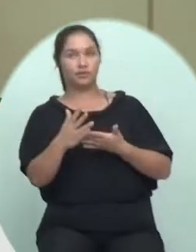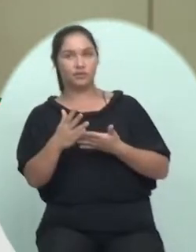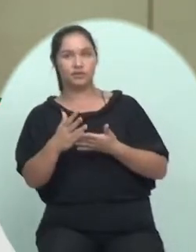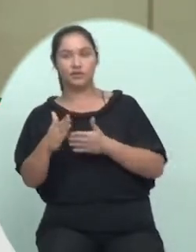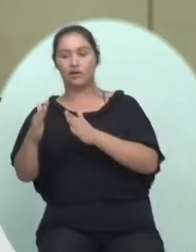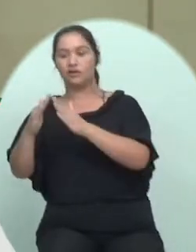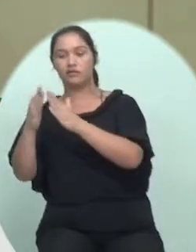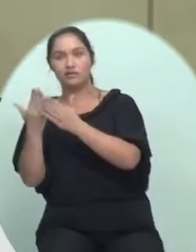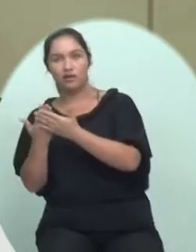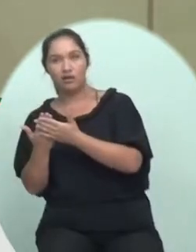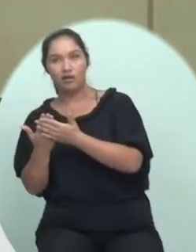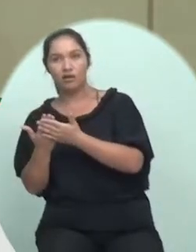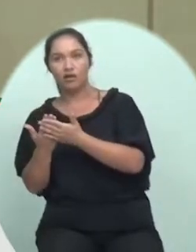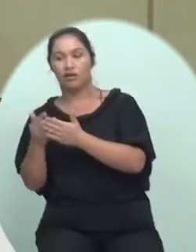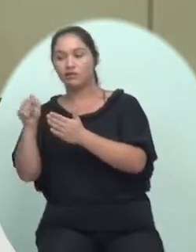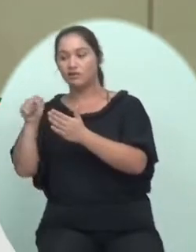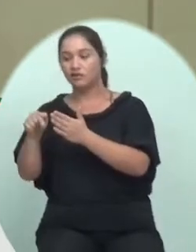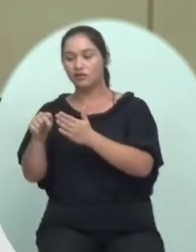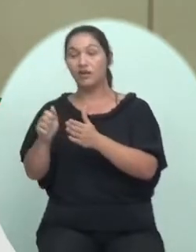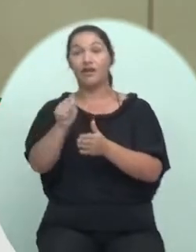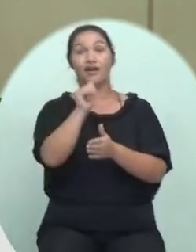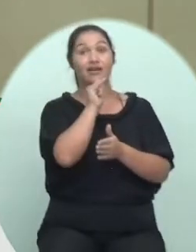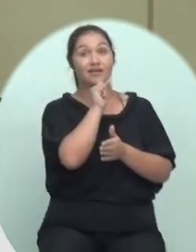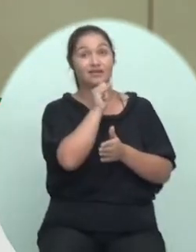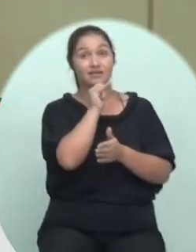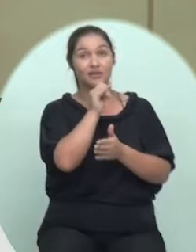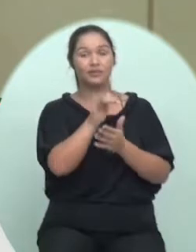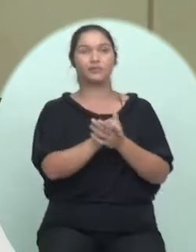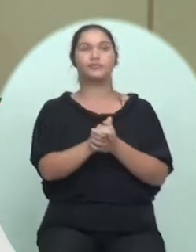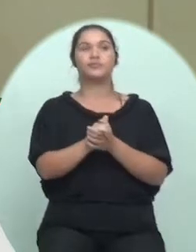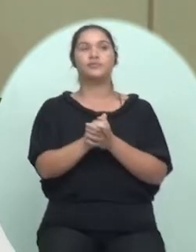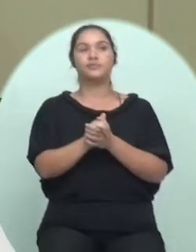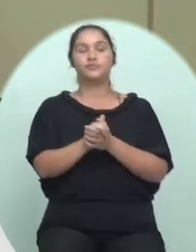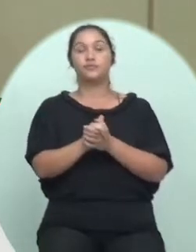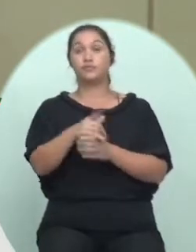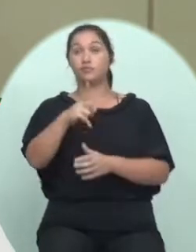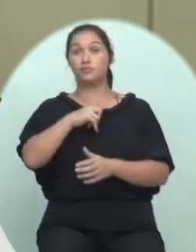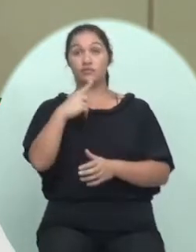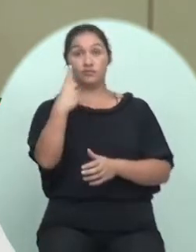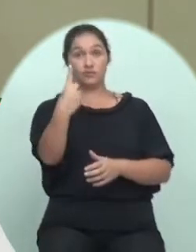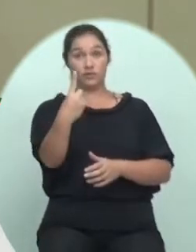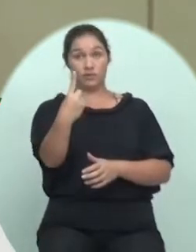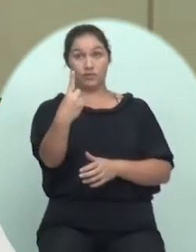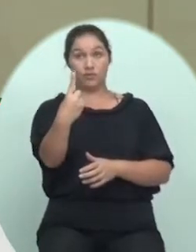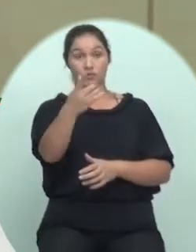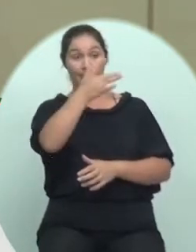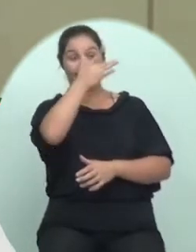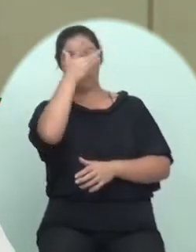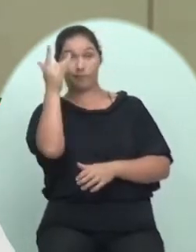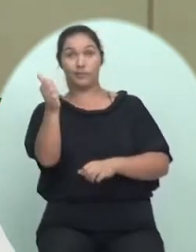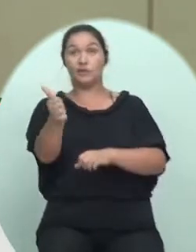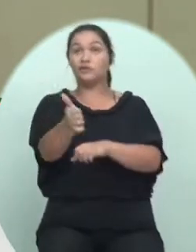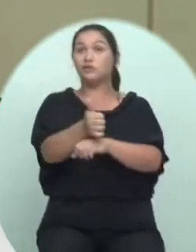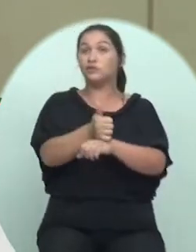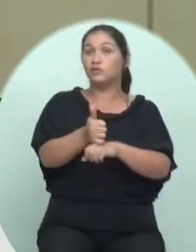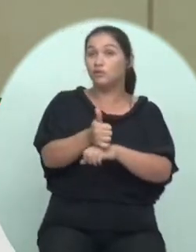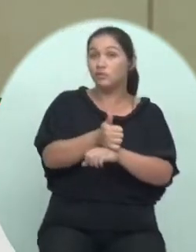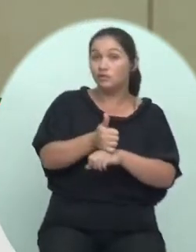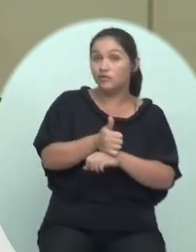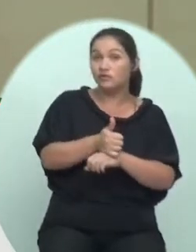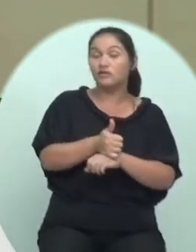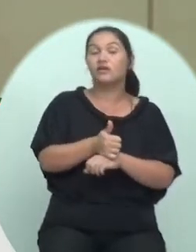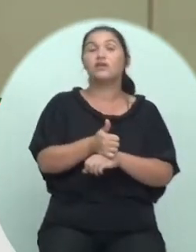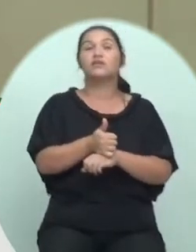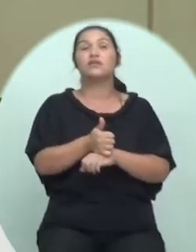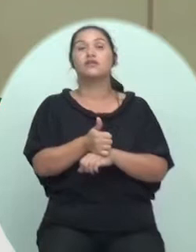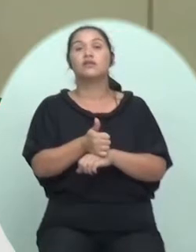em relação a ter um profissional nos hospitais para atender na linguagem de sinais, né? E